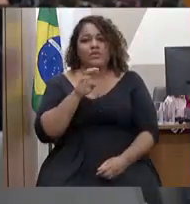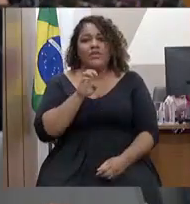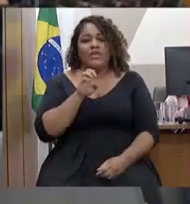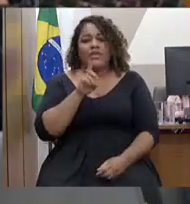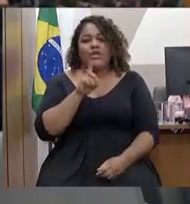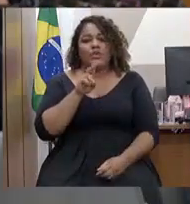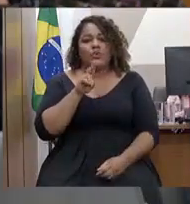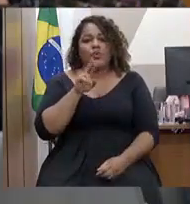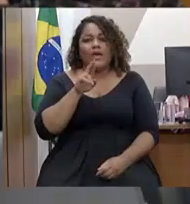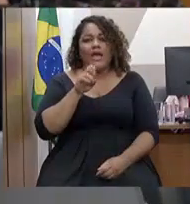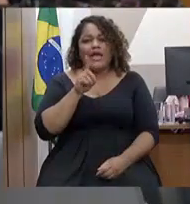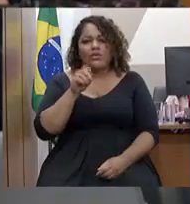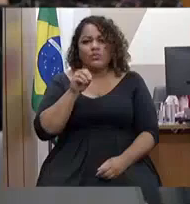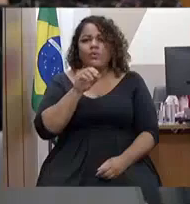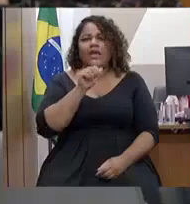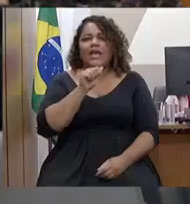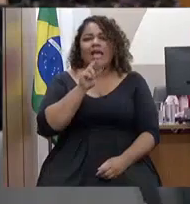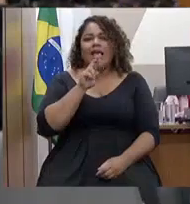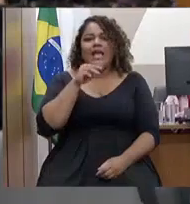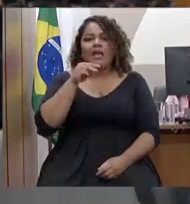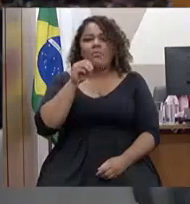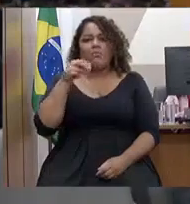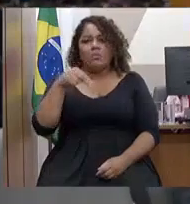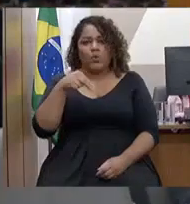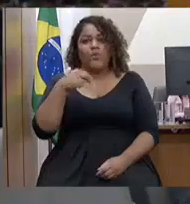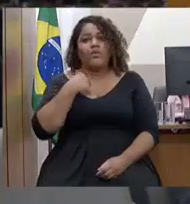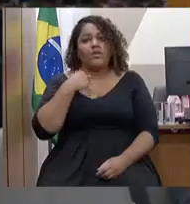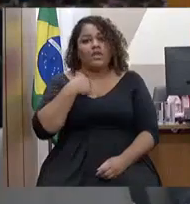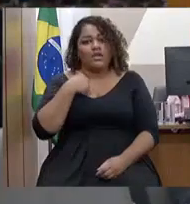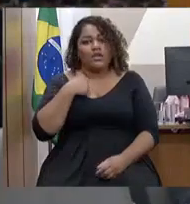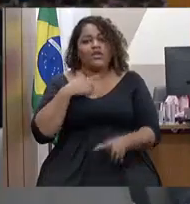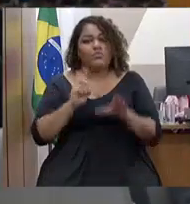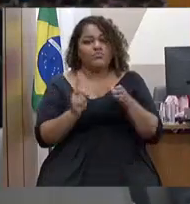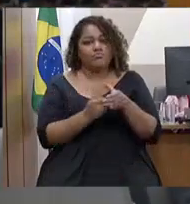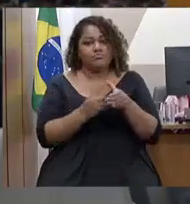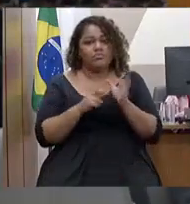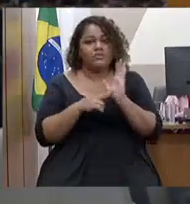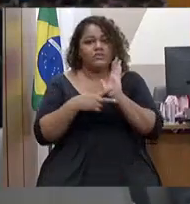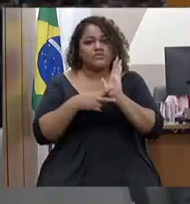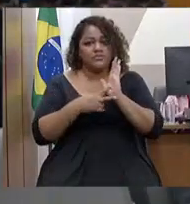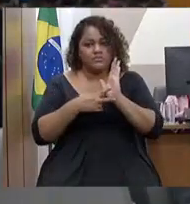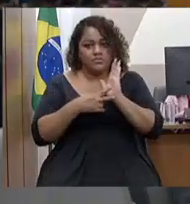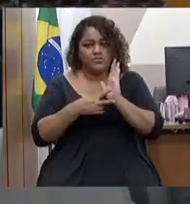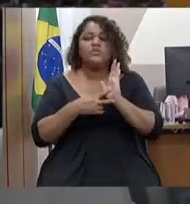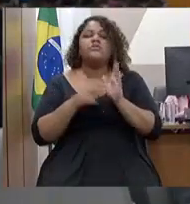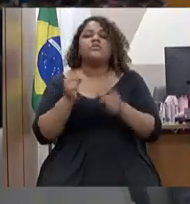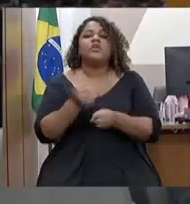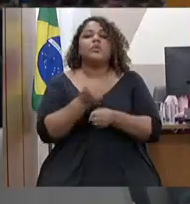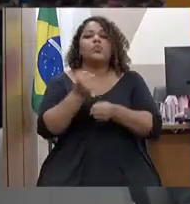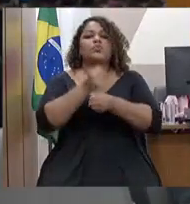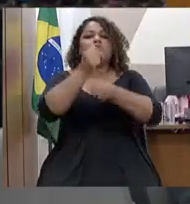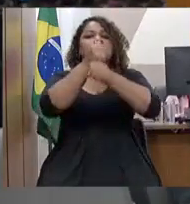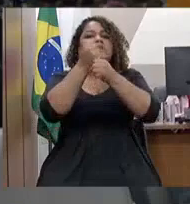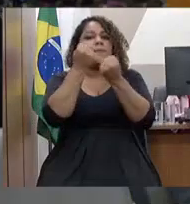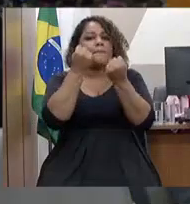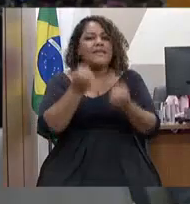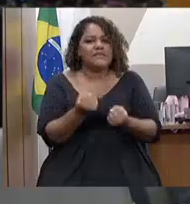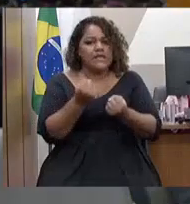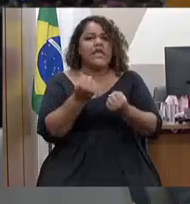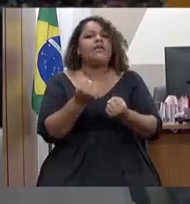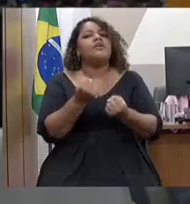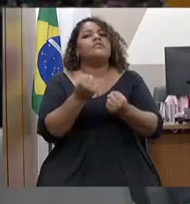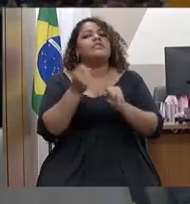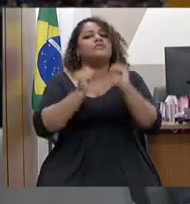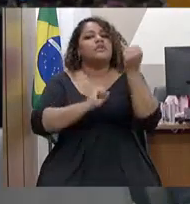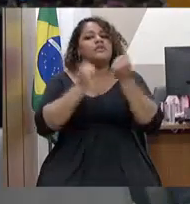armon eu sou do sindicato dos trabalhadores na indústria da construção pesada do Estado de Minas Gerais e